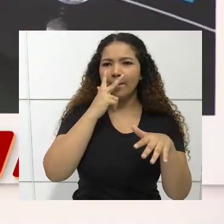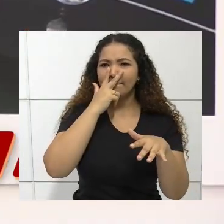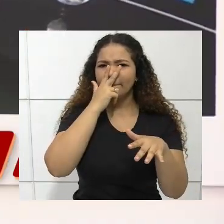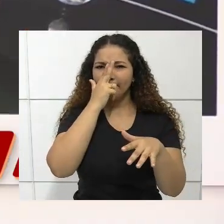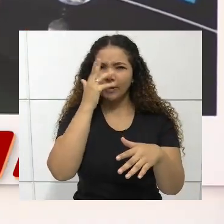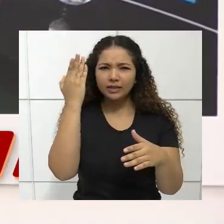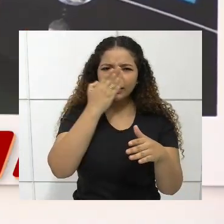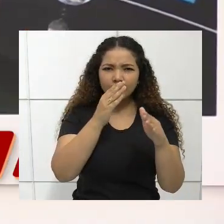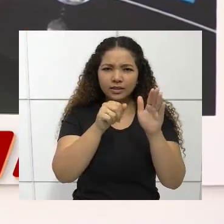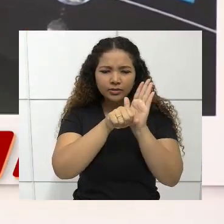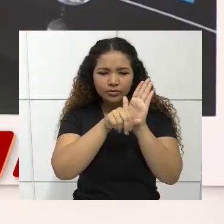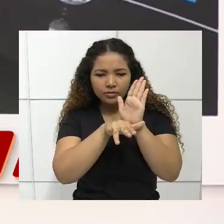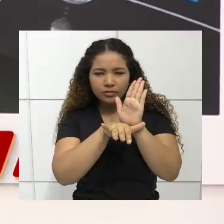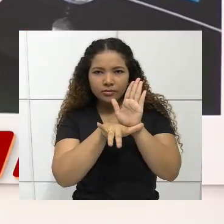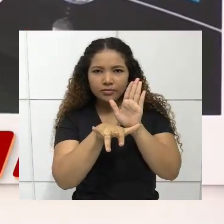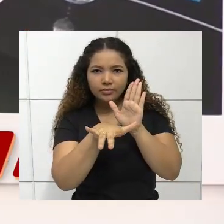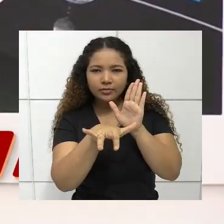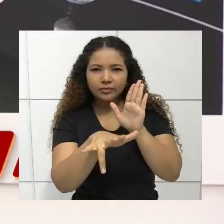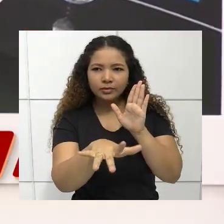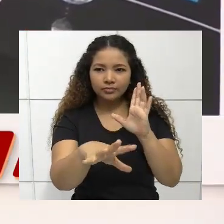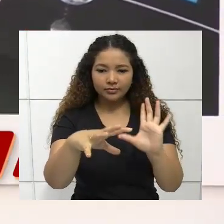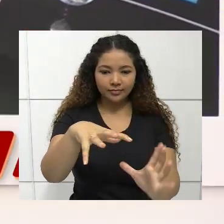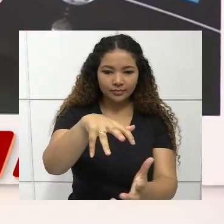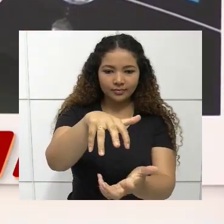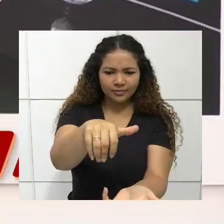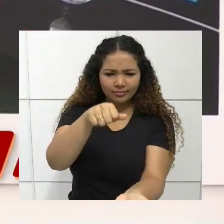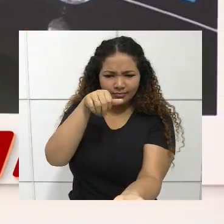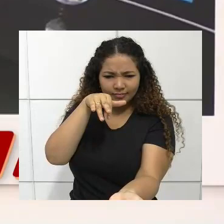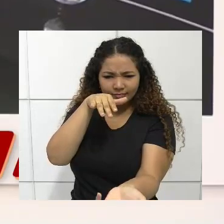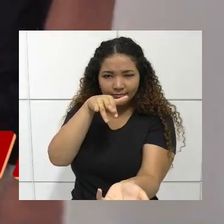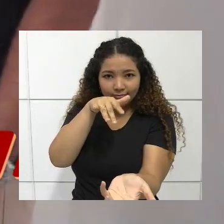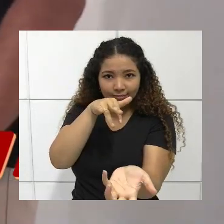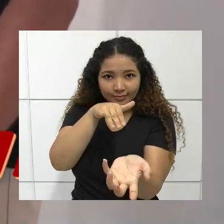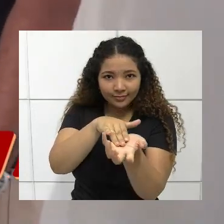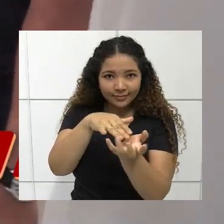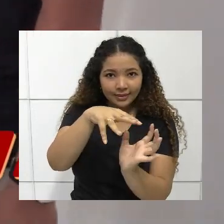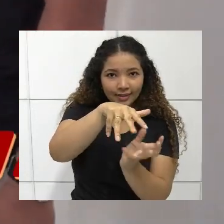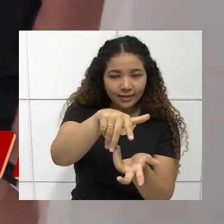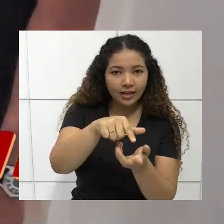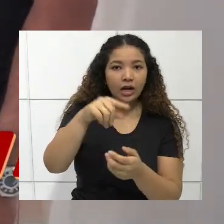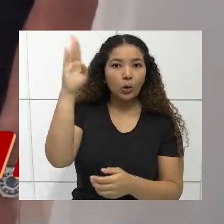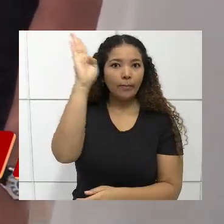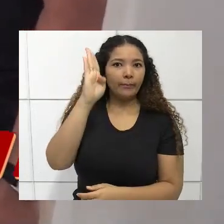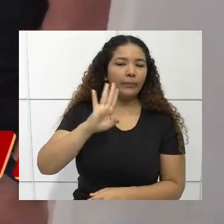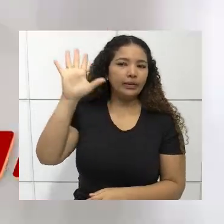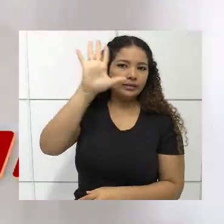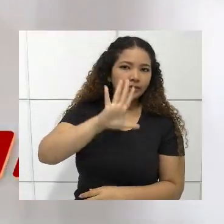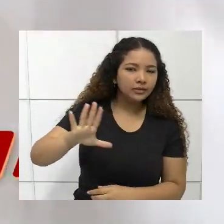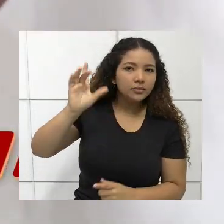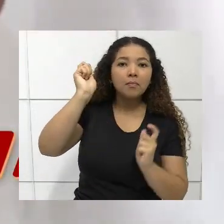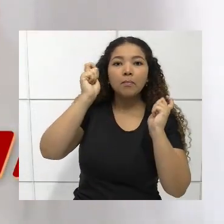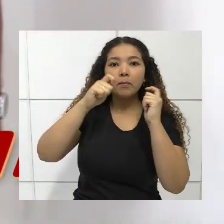aqui, né, na Lua, e essa sombra vai estar projetando na Terra da região do Brasil, né, ela vai acontecer de uma